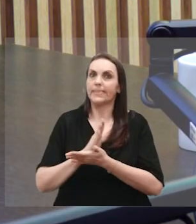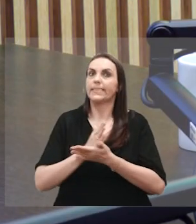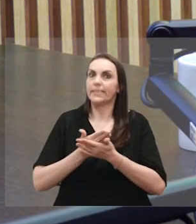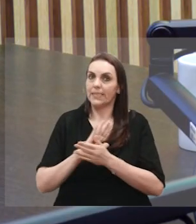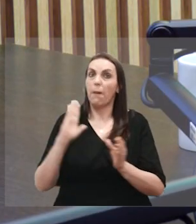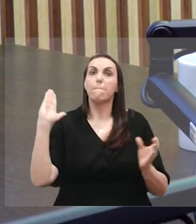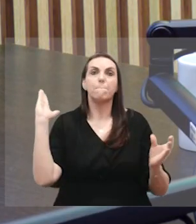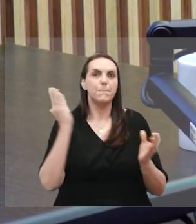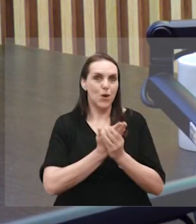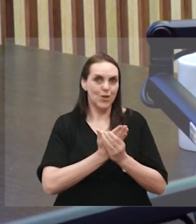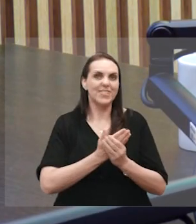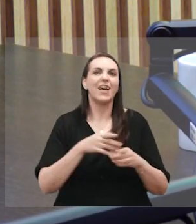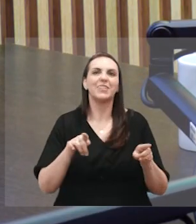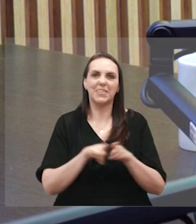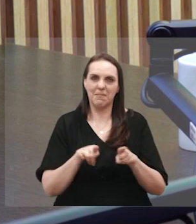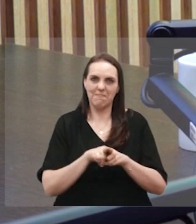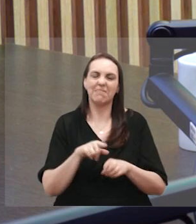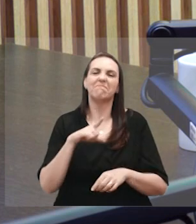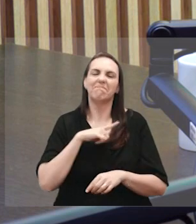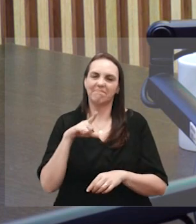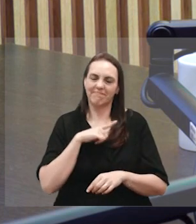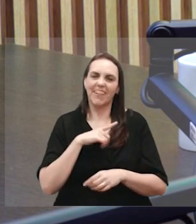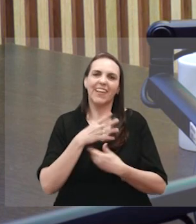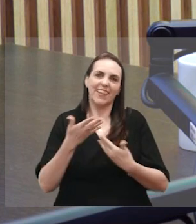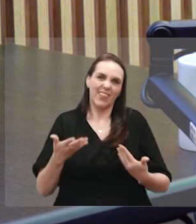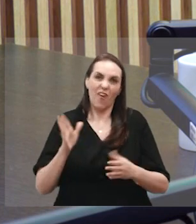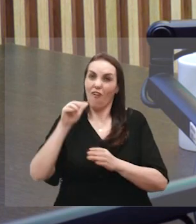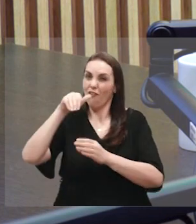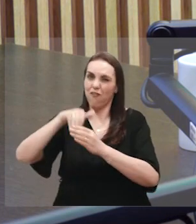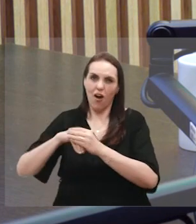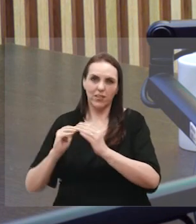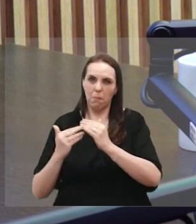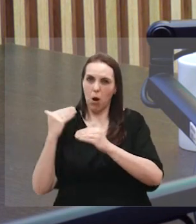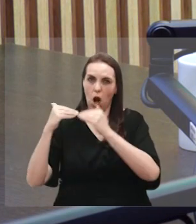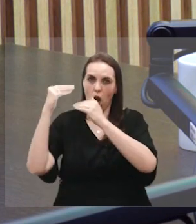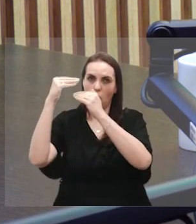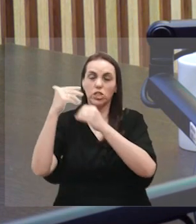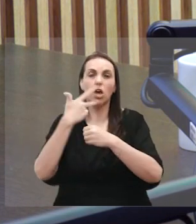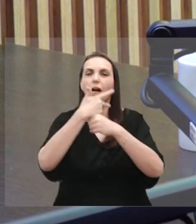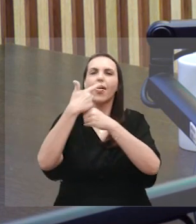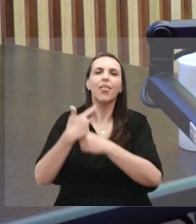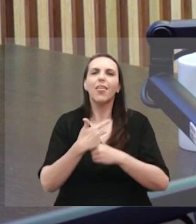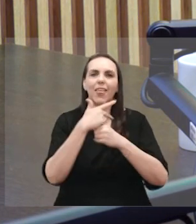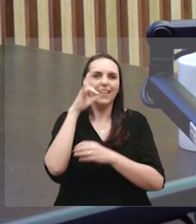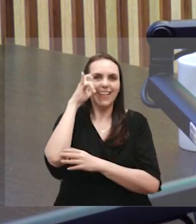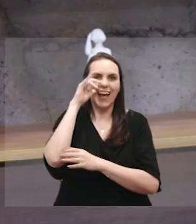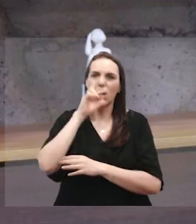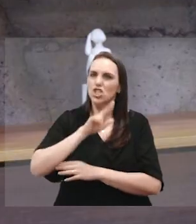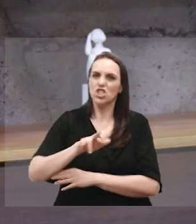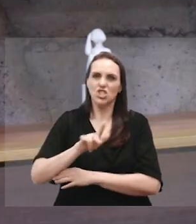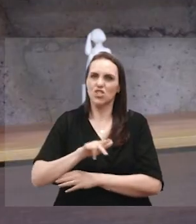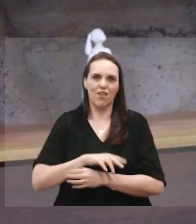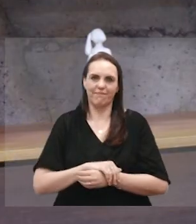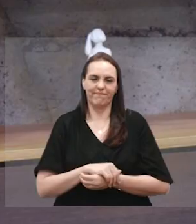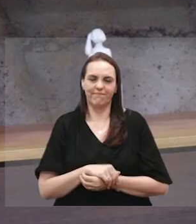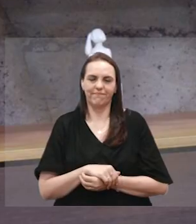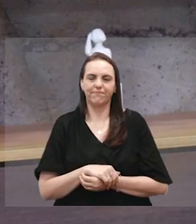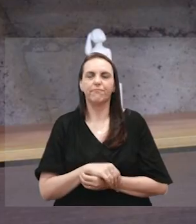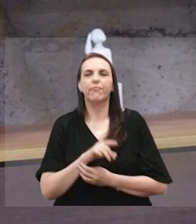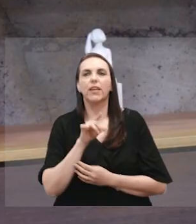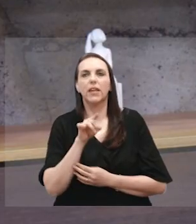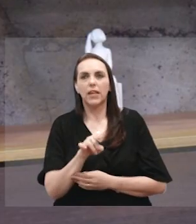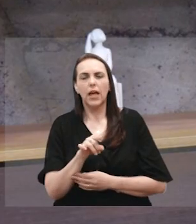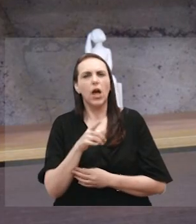que eu coleciono também, muito mais coisas para chegar numa votação assim, não é só gravar para o Instagram, por exemplo, né? Nessa sua